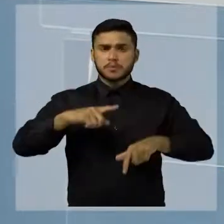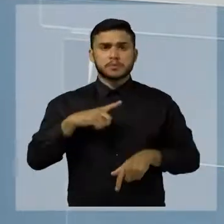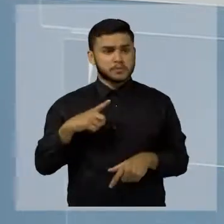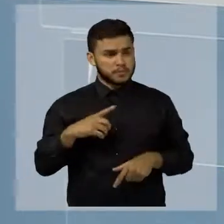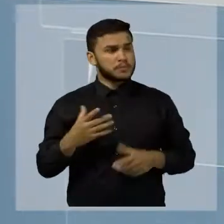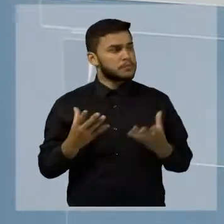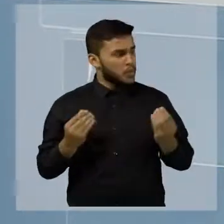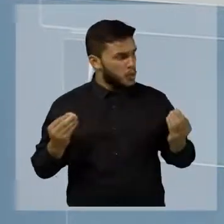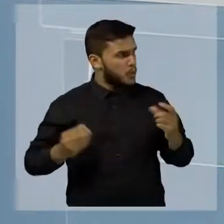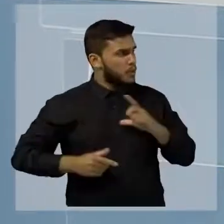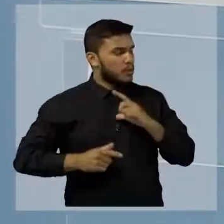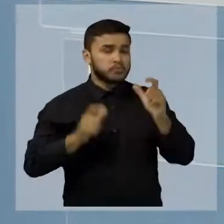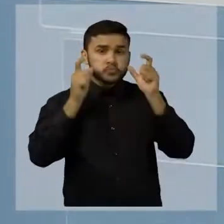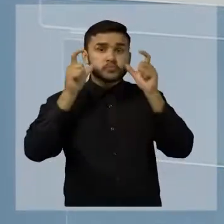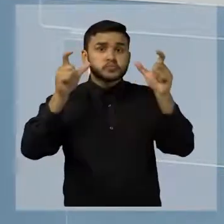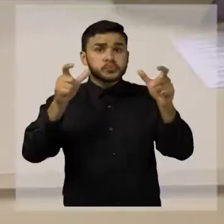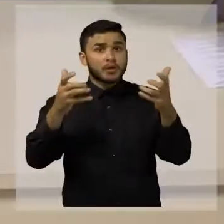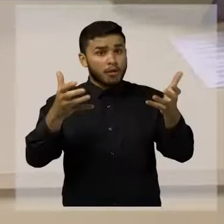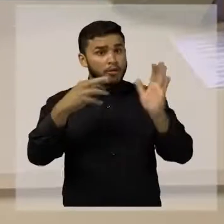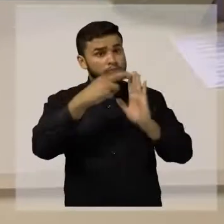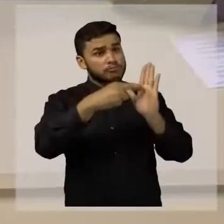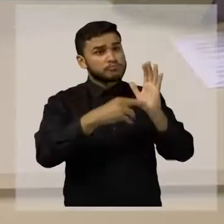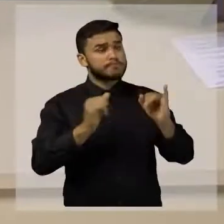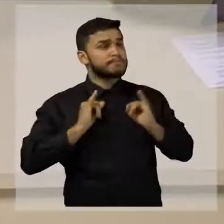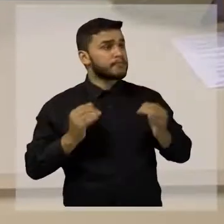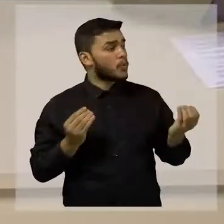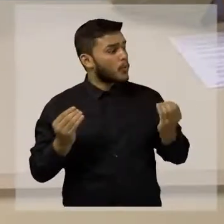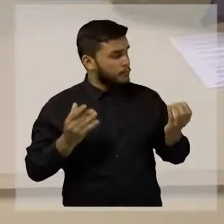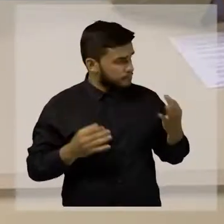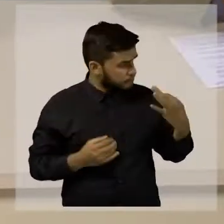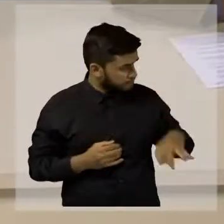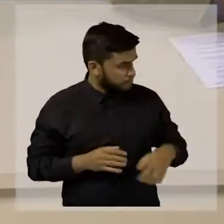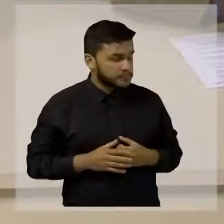grande de pessoas se interessando por este tema. Eu acho que,